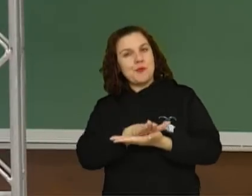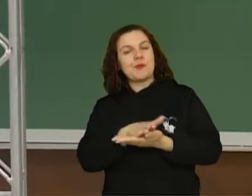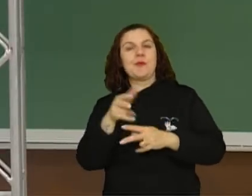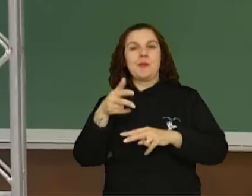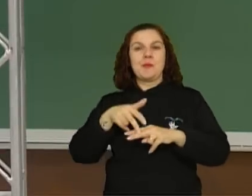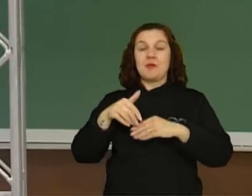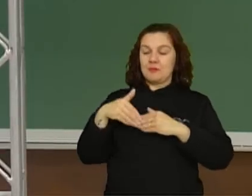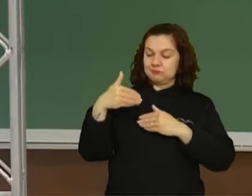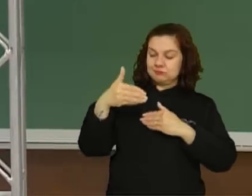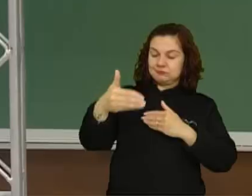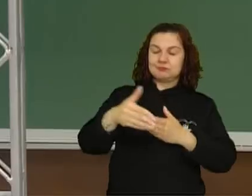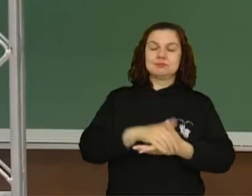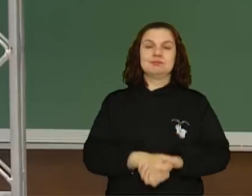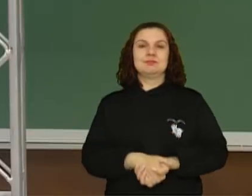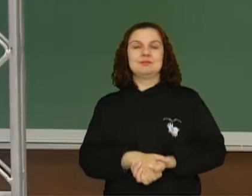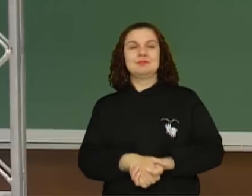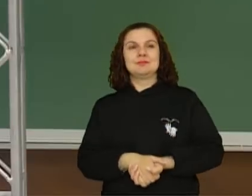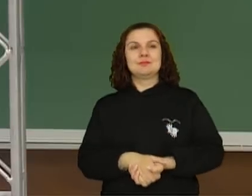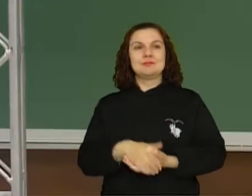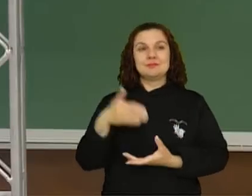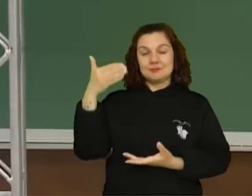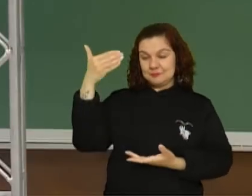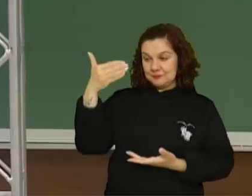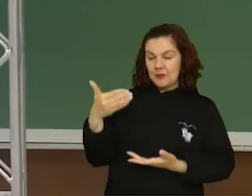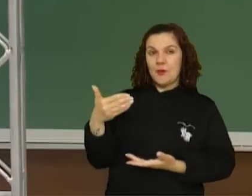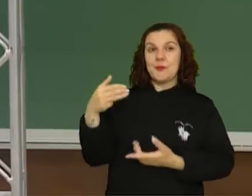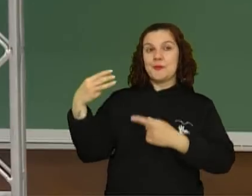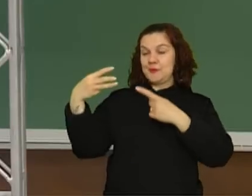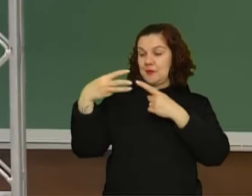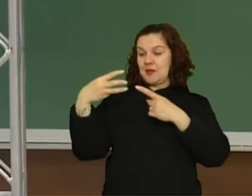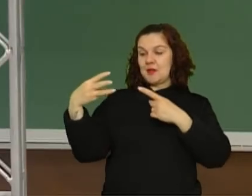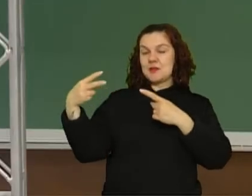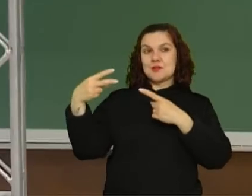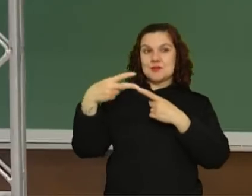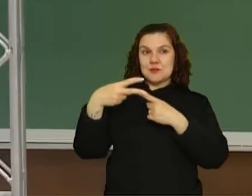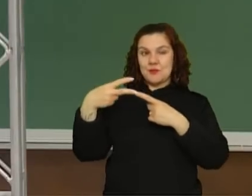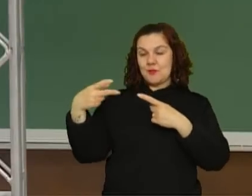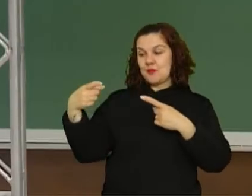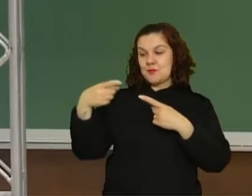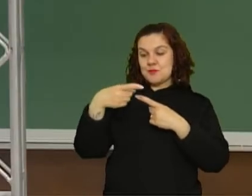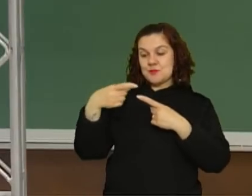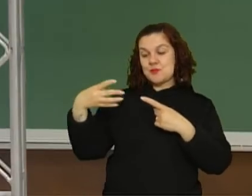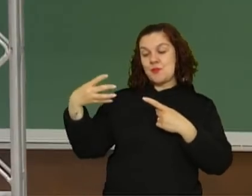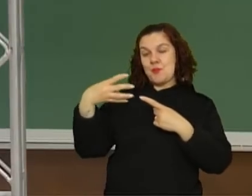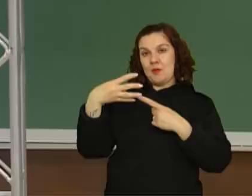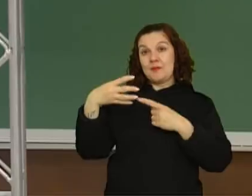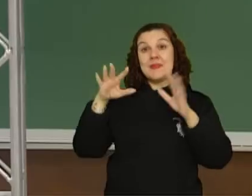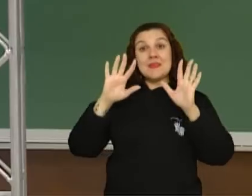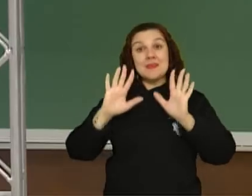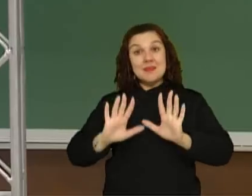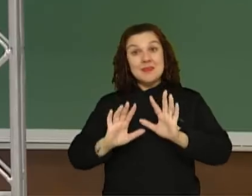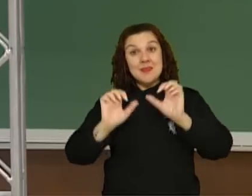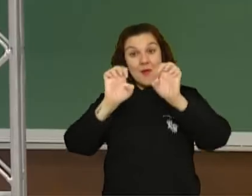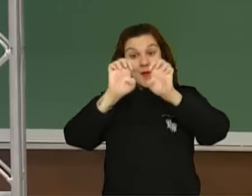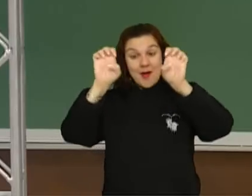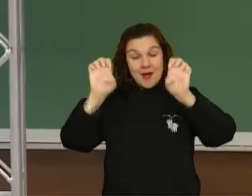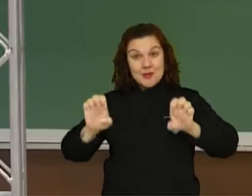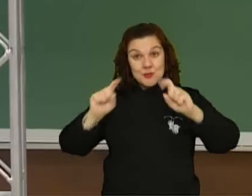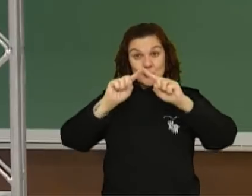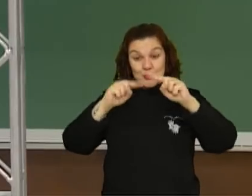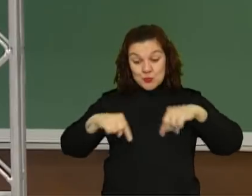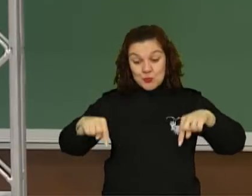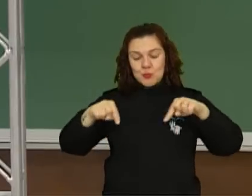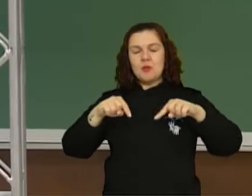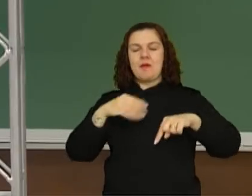assim sucessivamente, pessoal. Então, quer dizer, sempre é o mesmo jeito, é estrutura. Então,